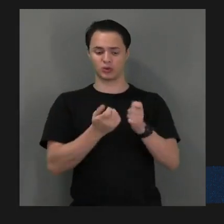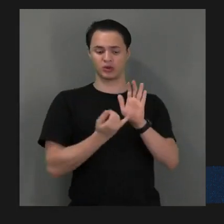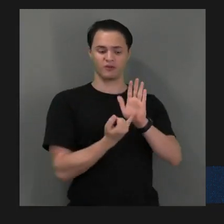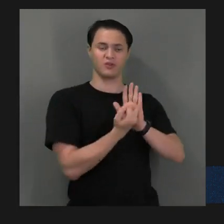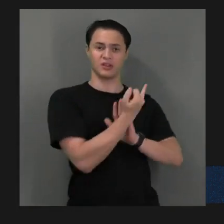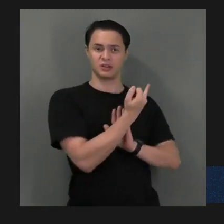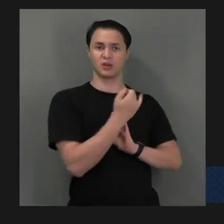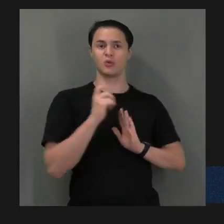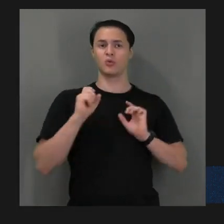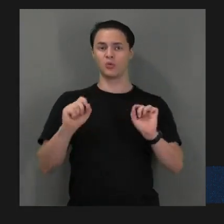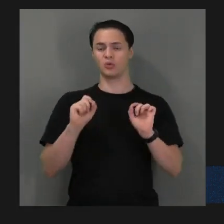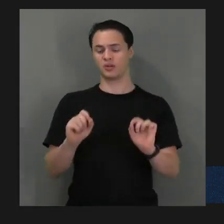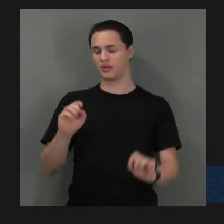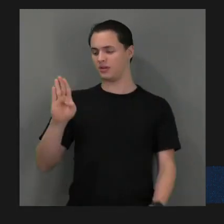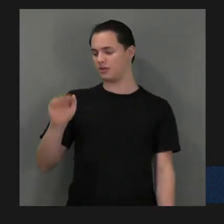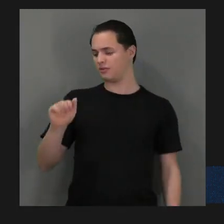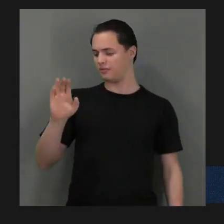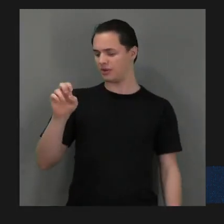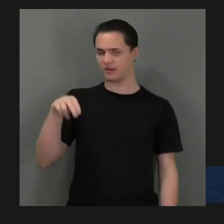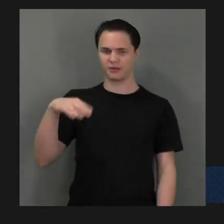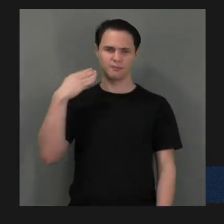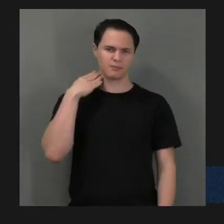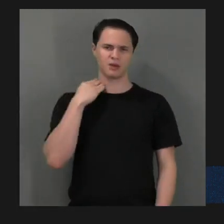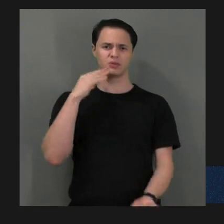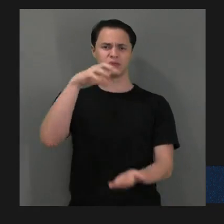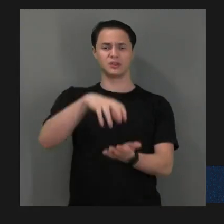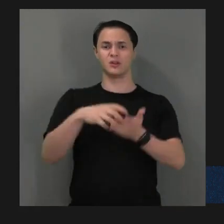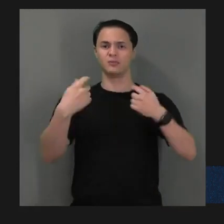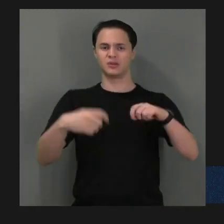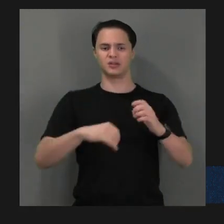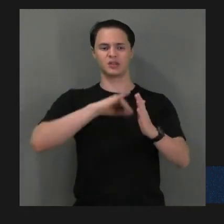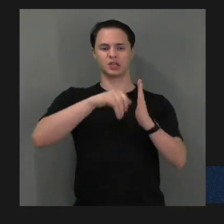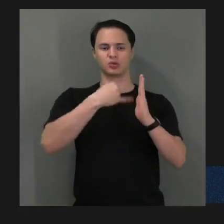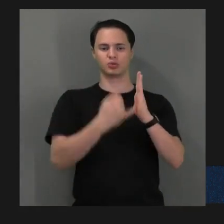necessita manter em patamares elevados os juros da economia.